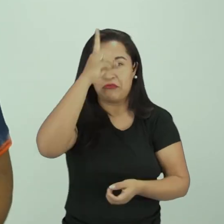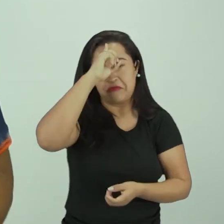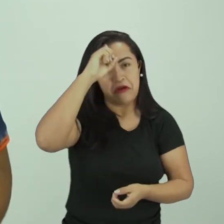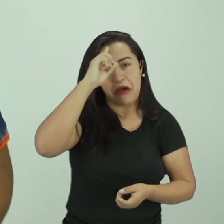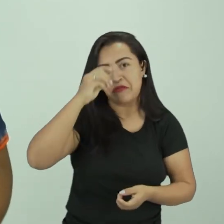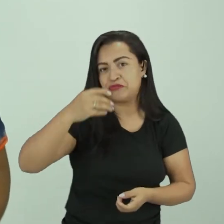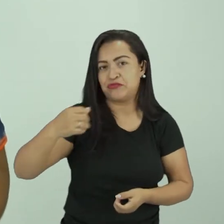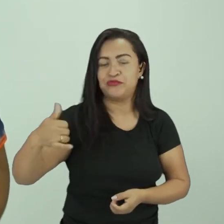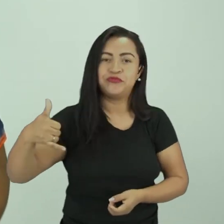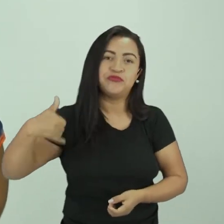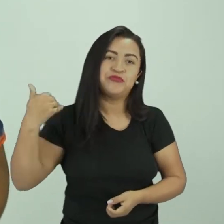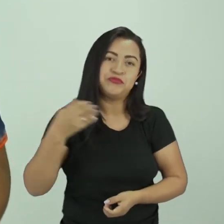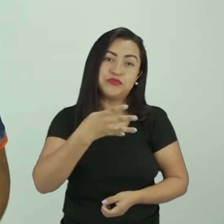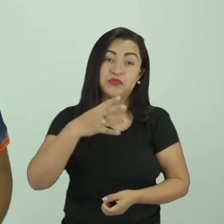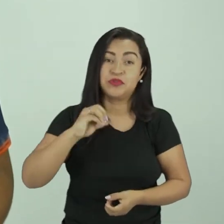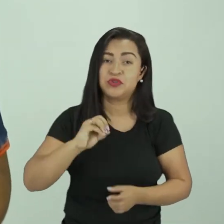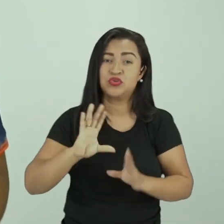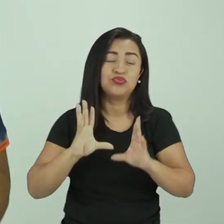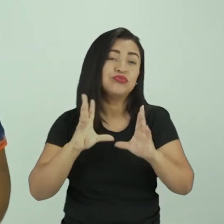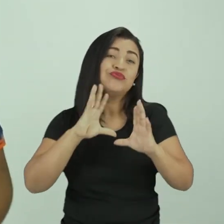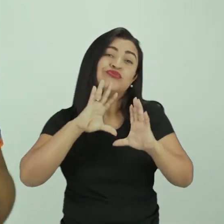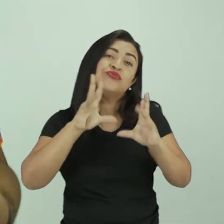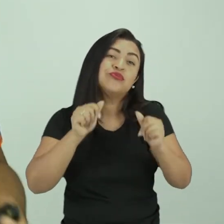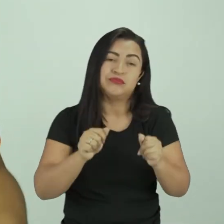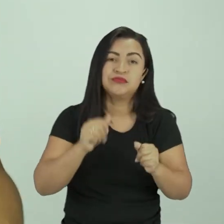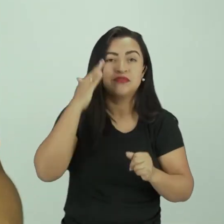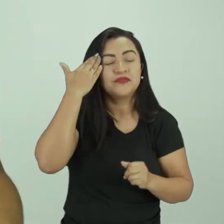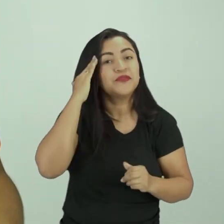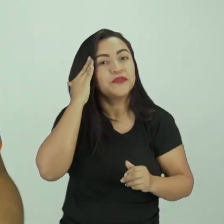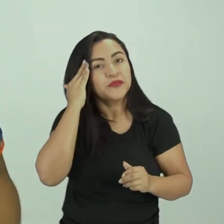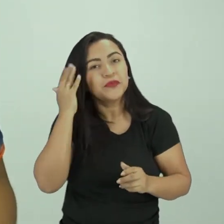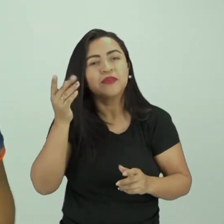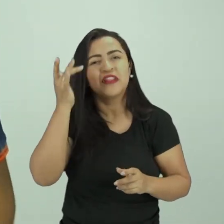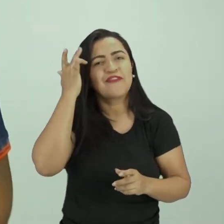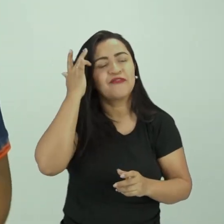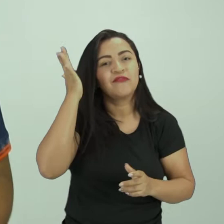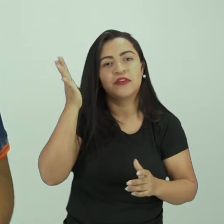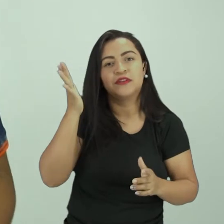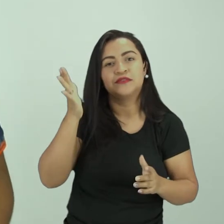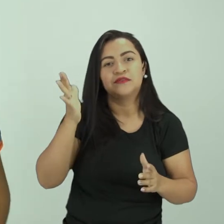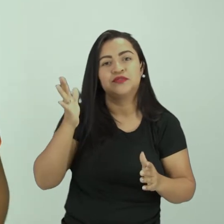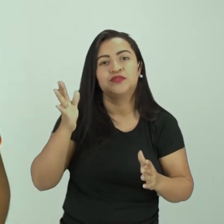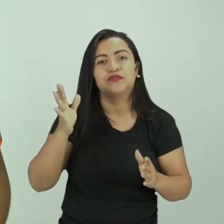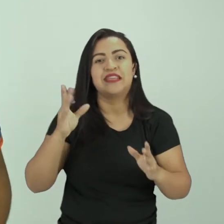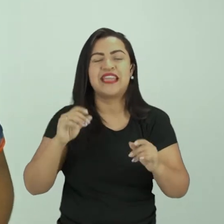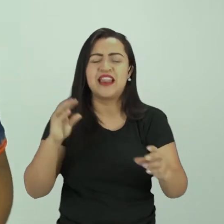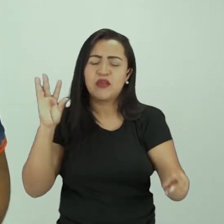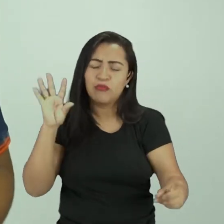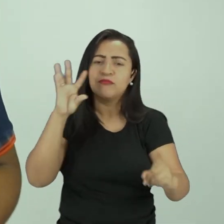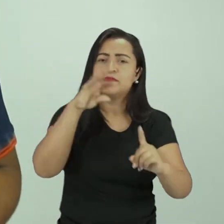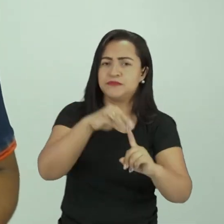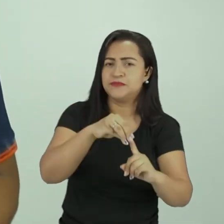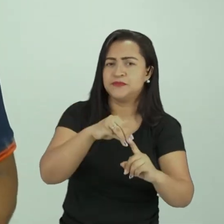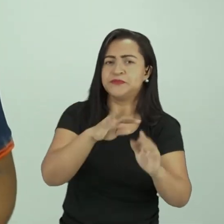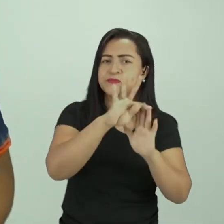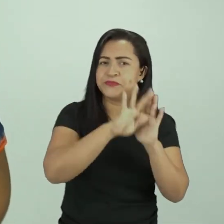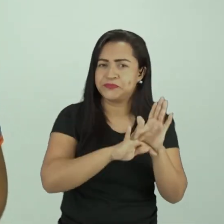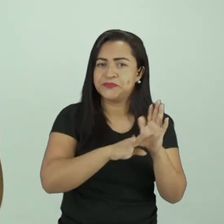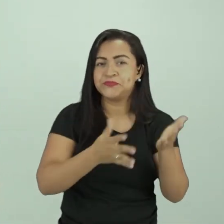mesmo entendimento daquele texto. Ele não parte para significações, tá? É objetivo.